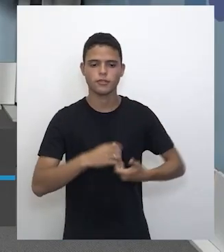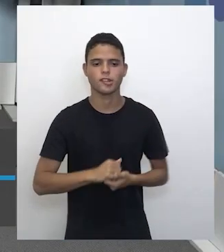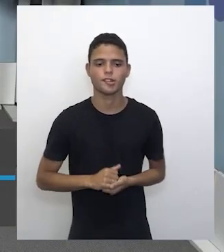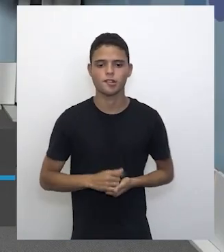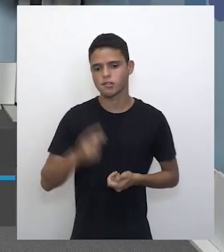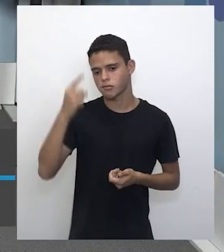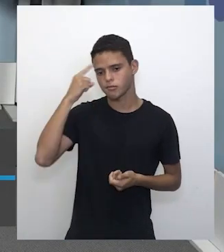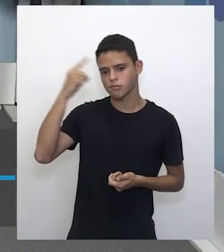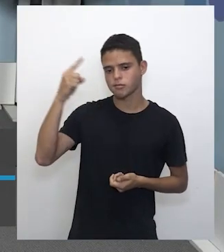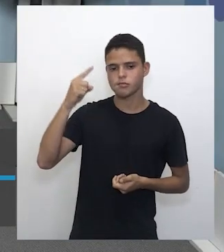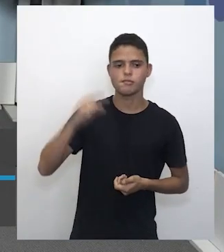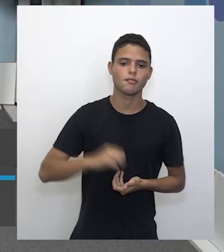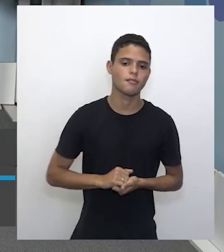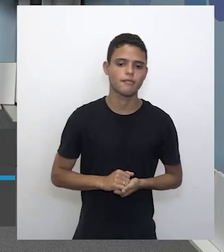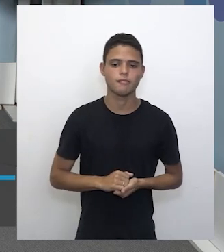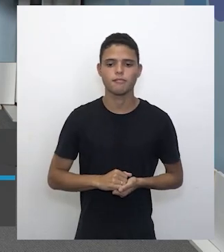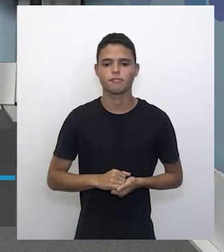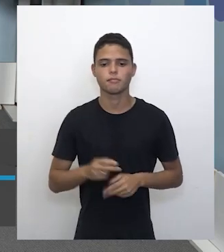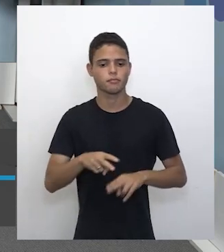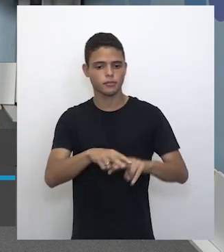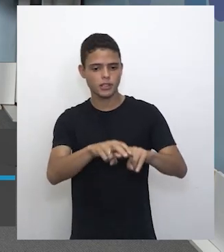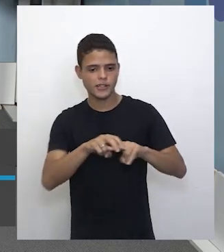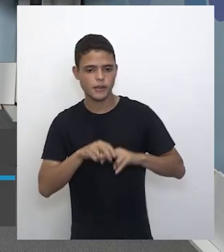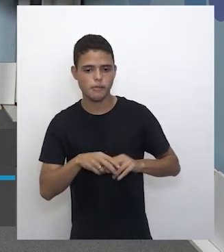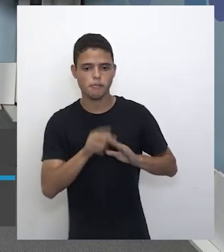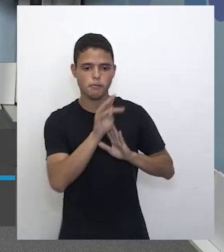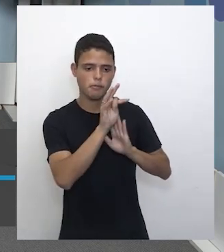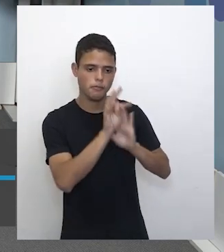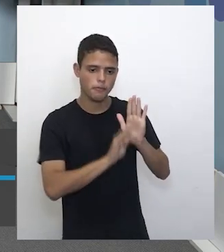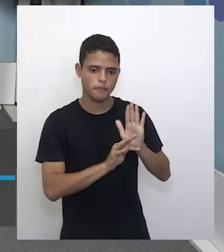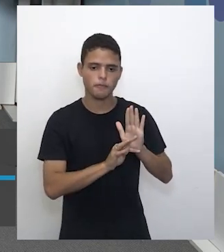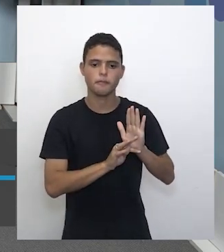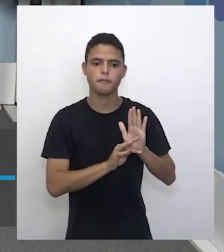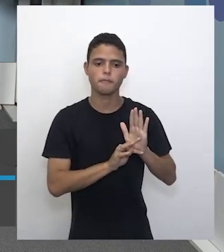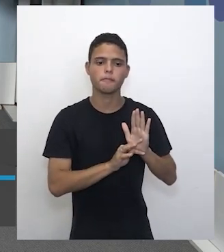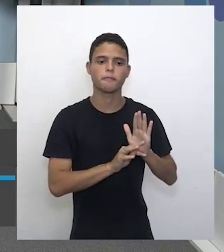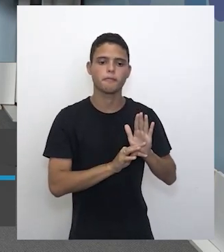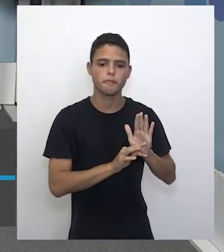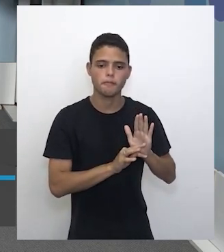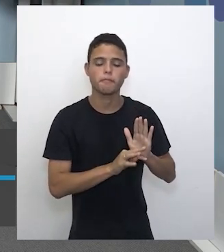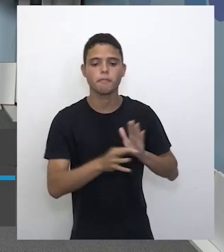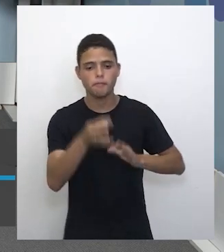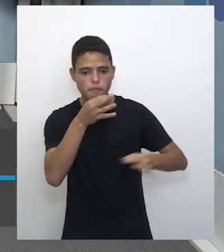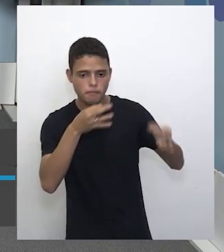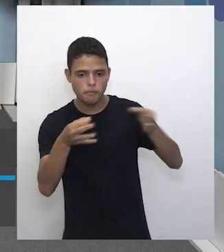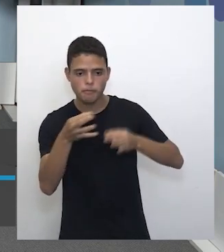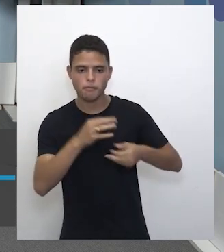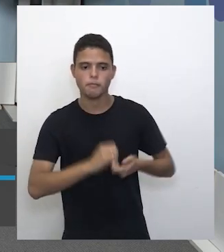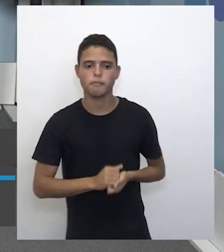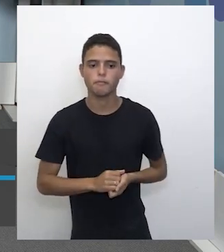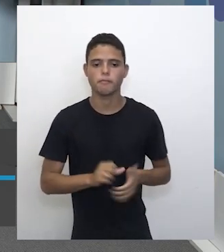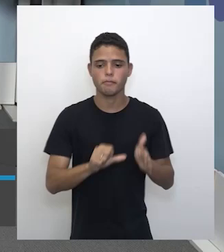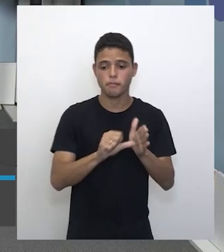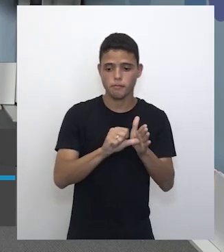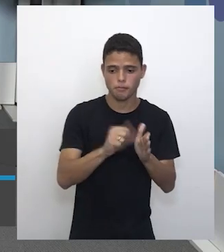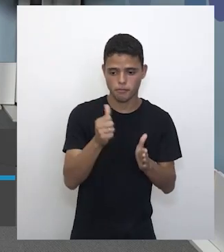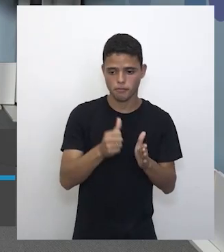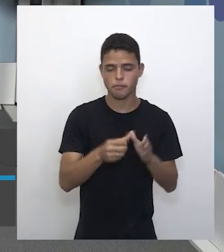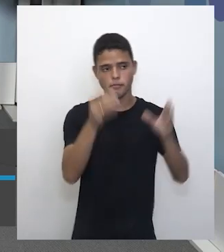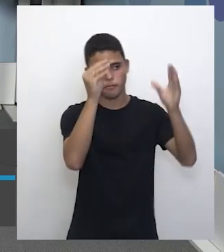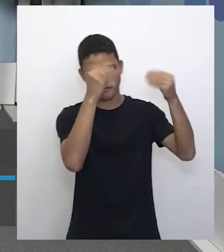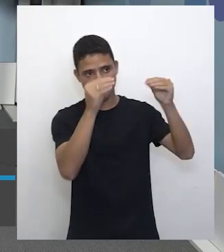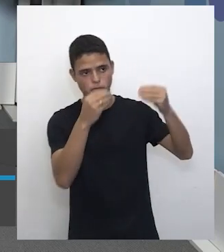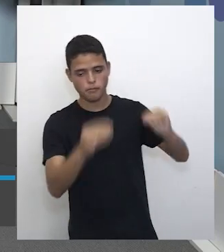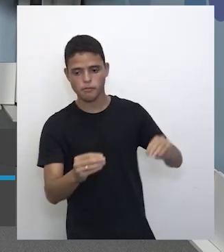esse pensamento. Então, por isso que é um texto, lá, como a gente falou, expositivo, argumentativo. Primeiro a gente colocou